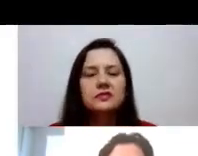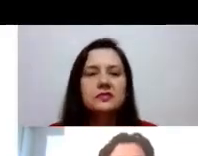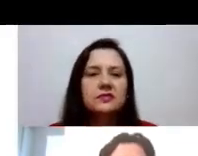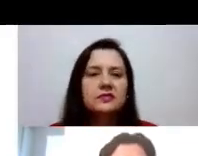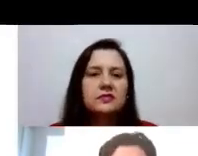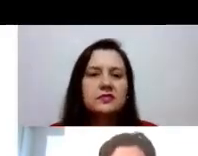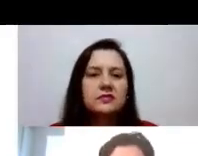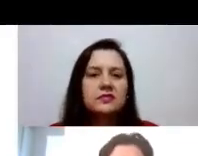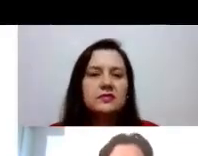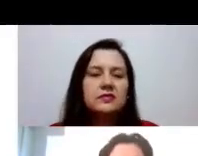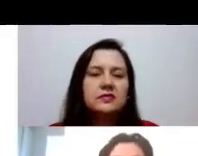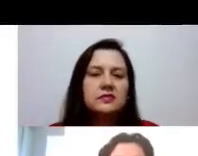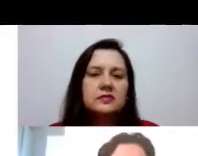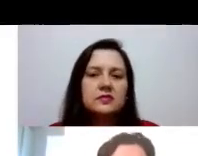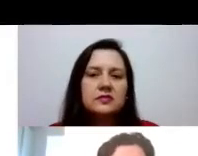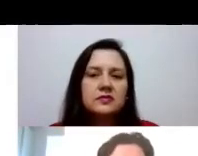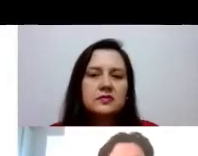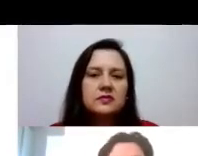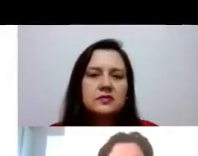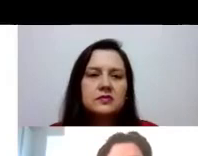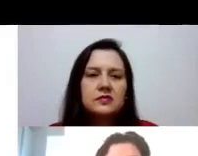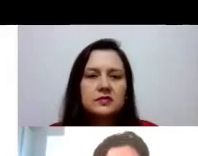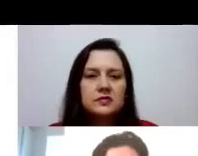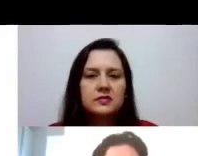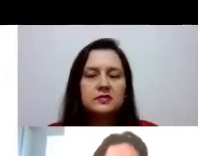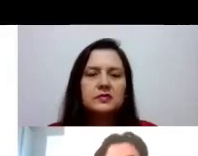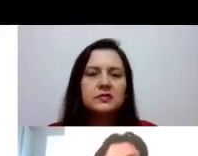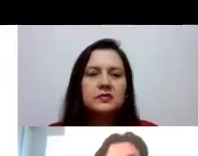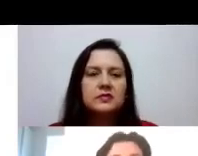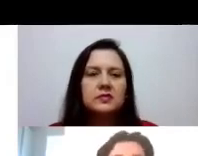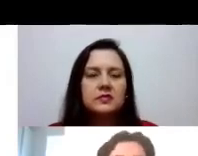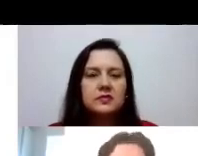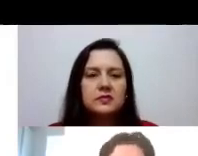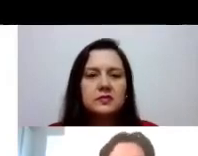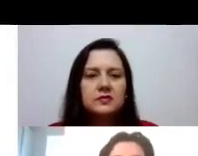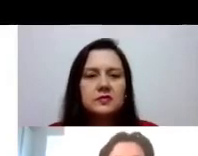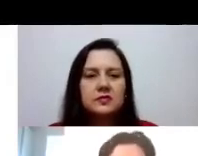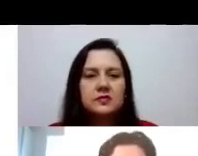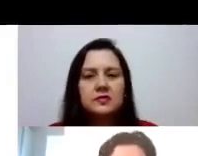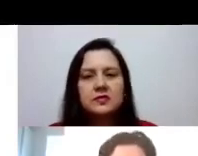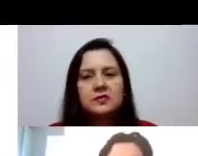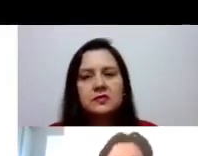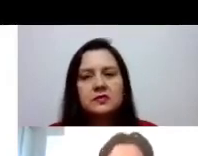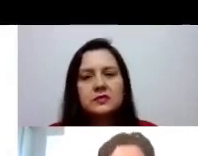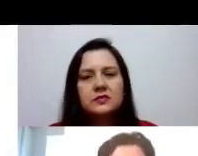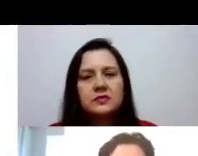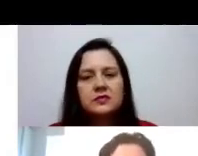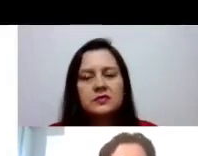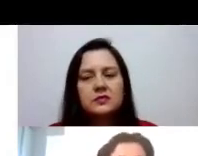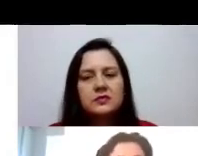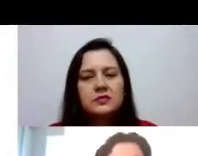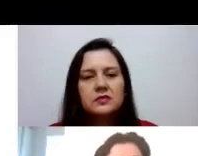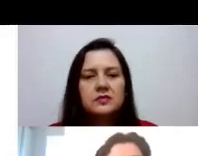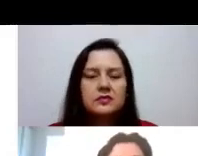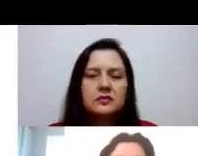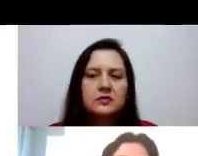Bom, o caso da prefeitura. Existem várias pessoas que são responsáveis em enviar informações ao tribunal com a frequência